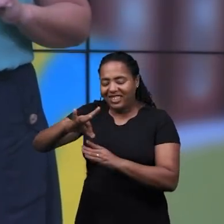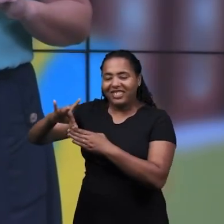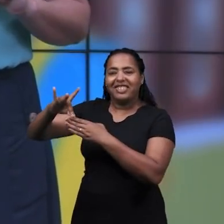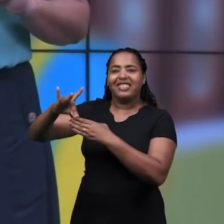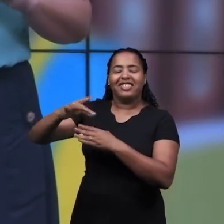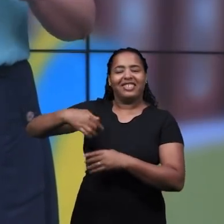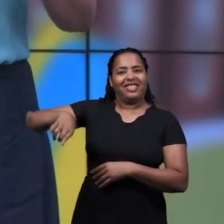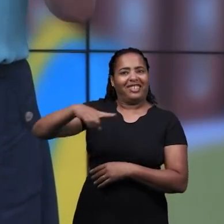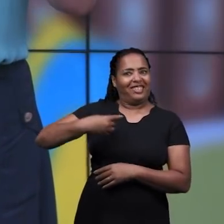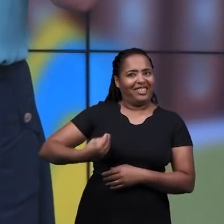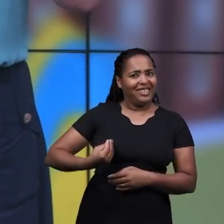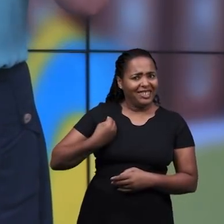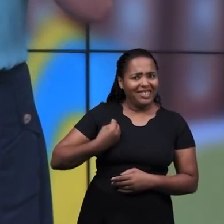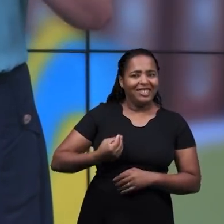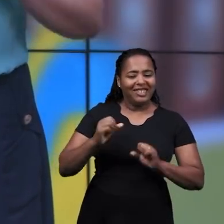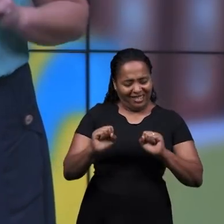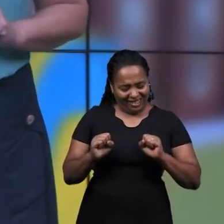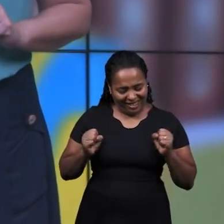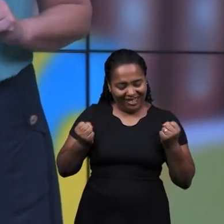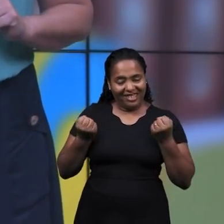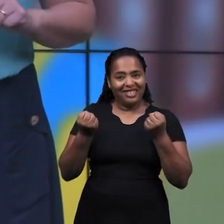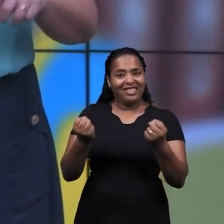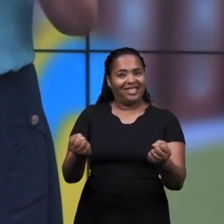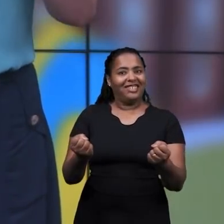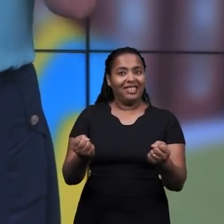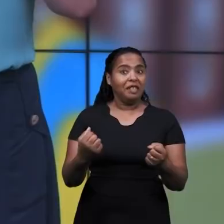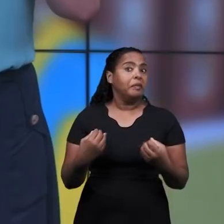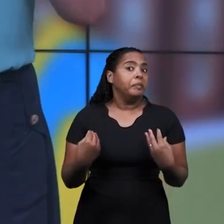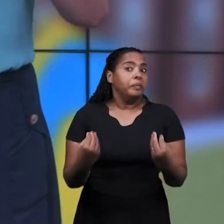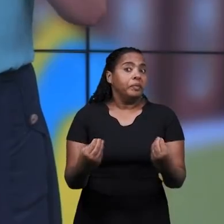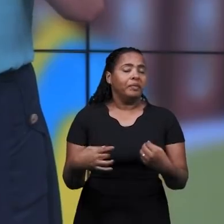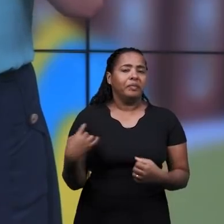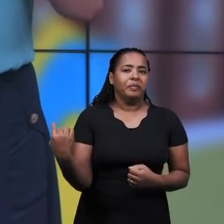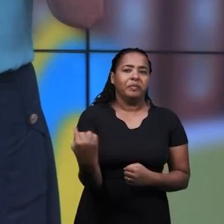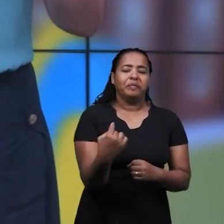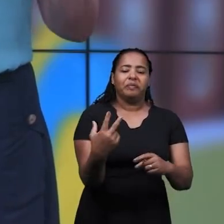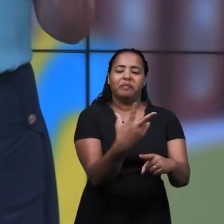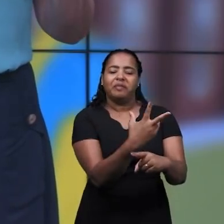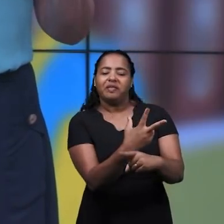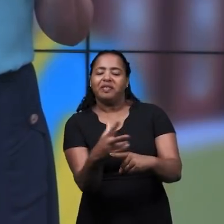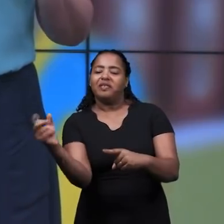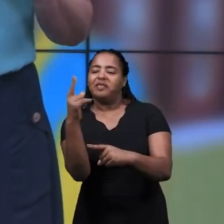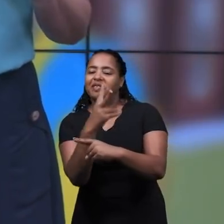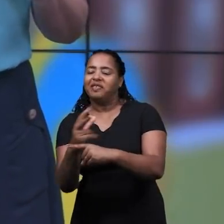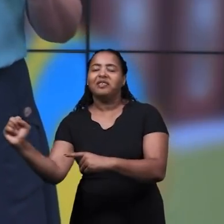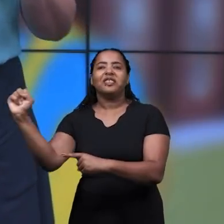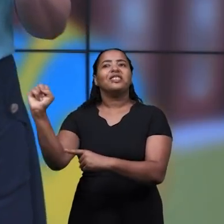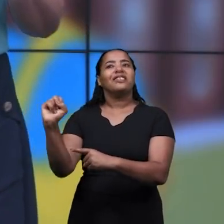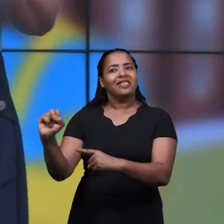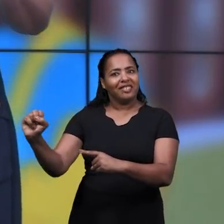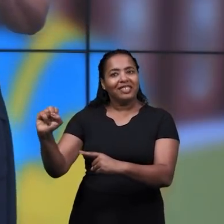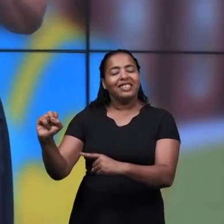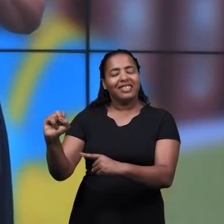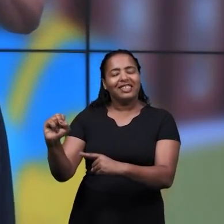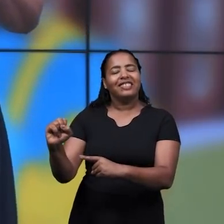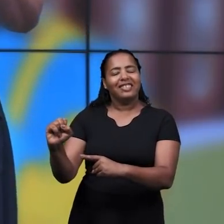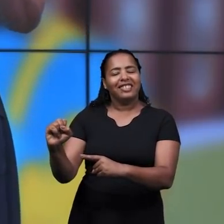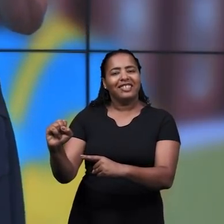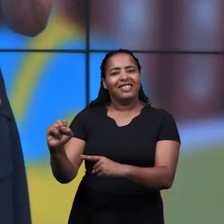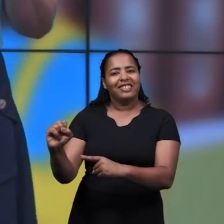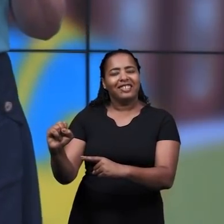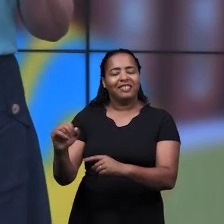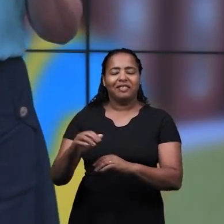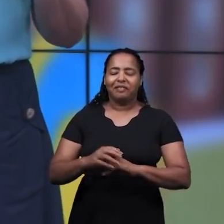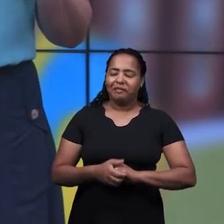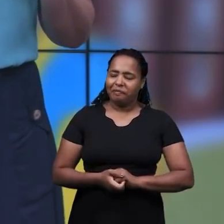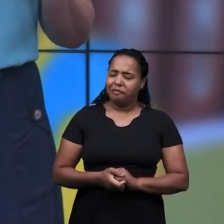nossa vida, tem nos fortalecido para que possamos vencer todas essas situações.